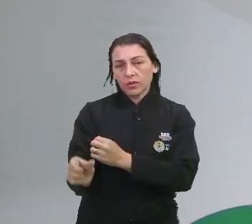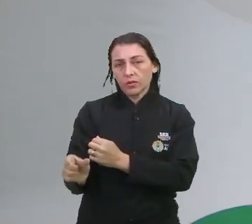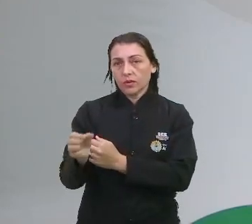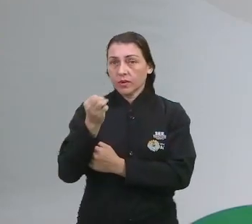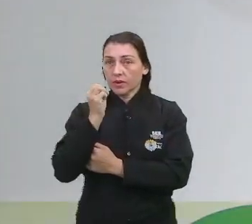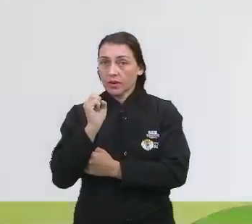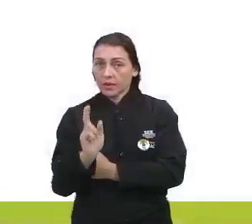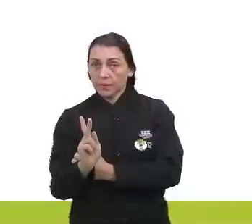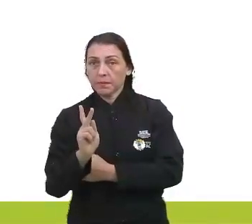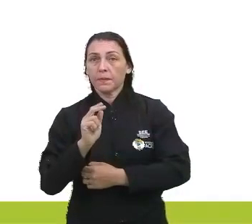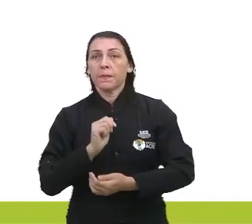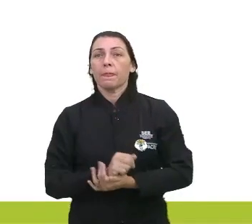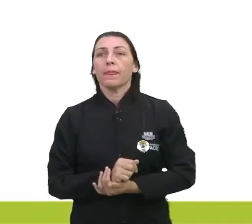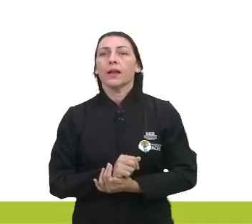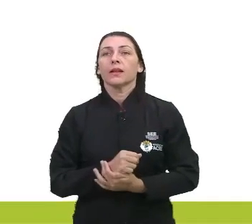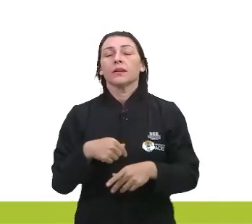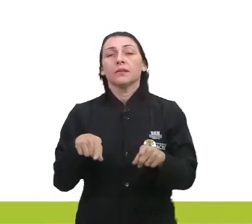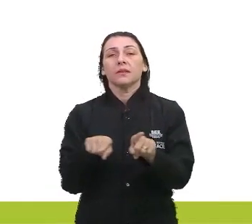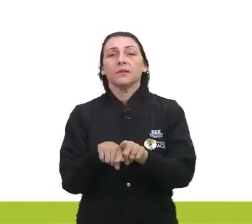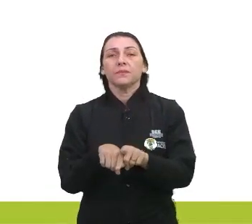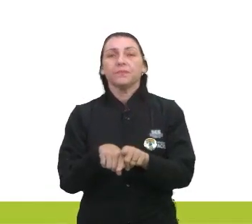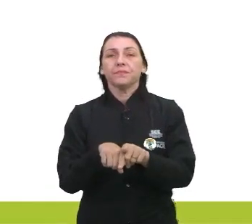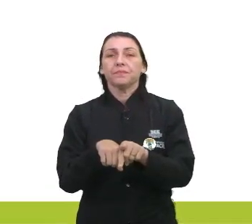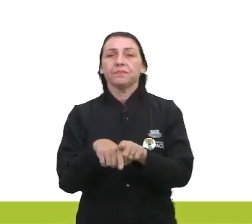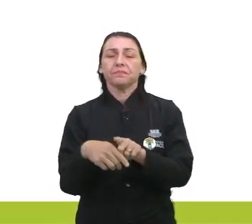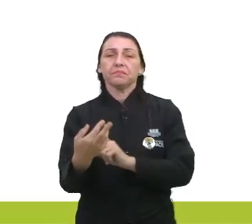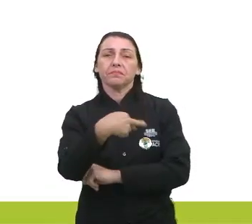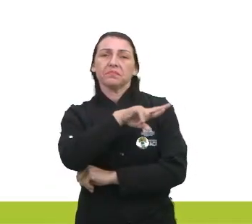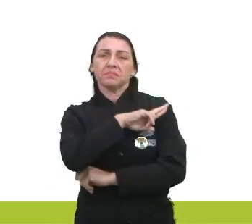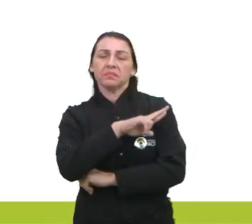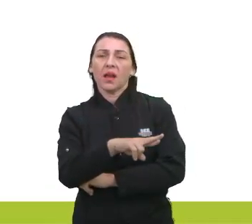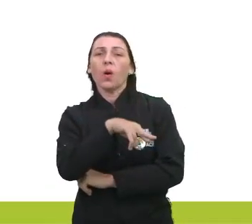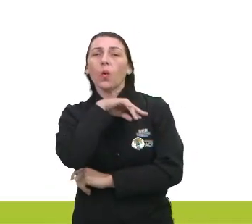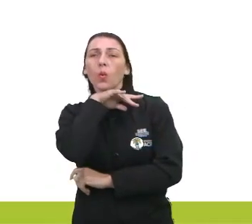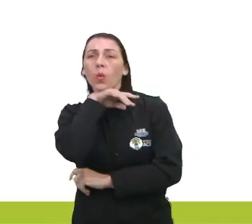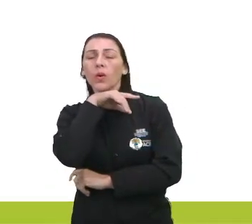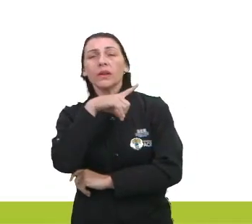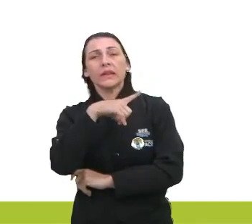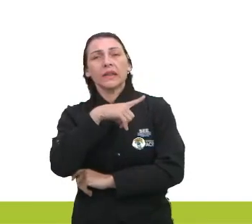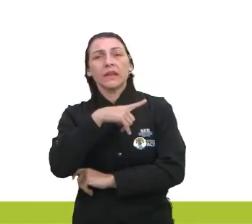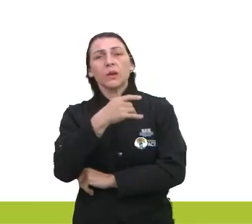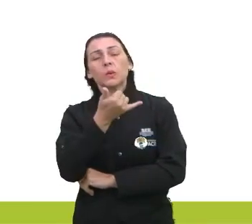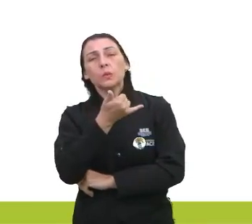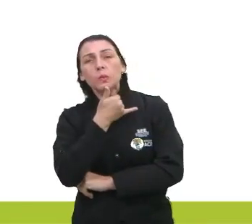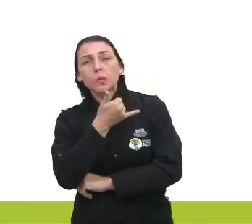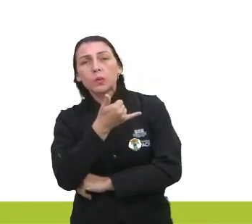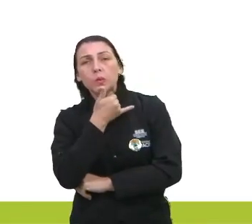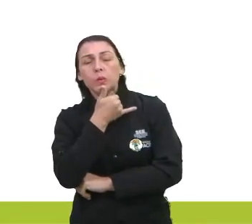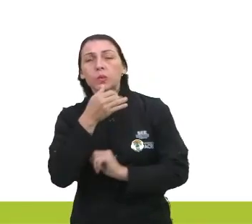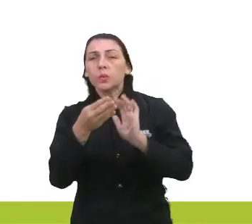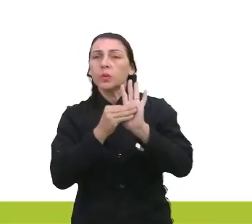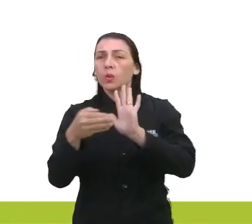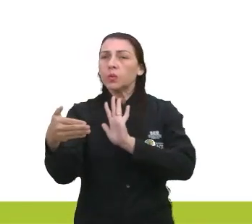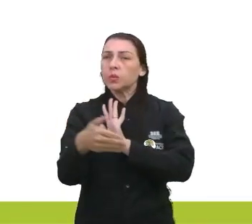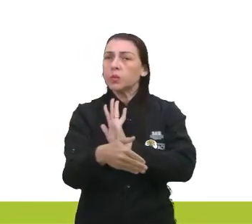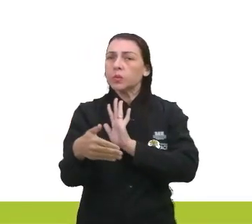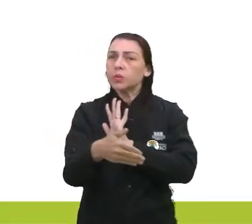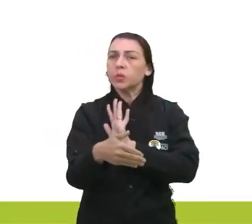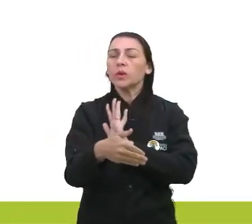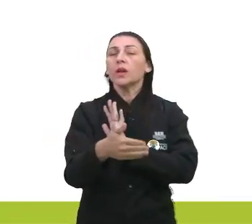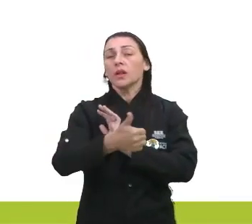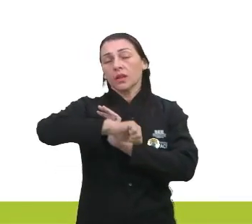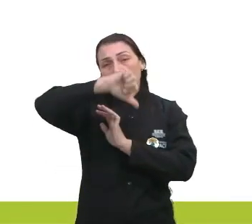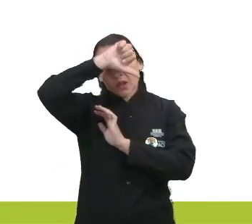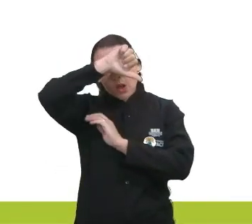Tranquilo? No caso de uma representação negativa das mídias, a gente tem, infelizmente, a mídia frequentemente perpetua